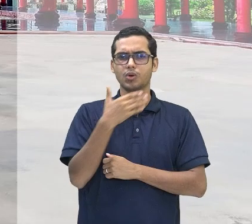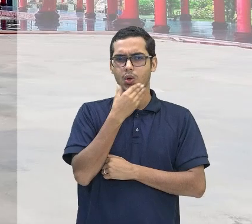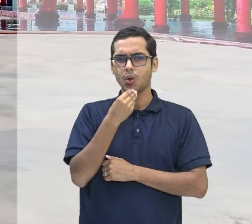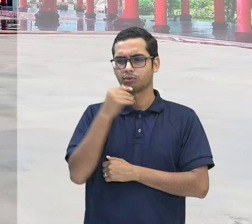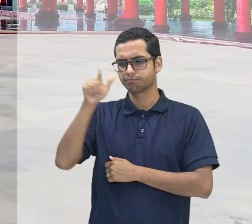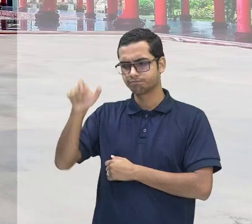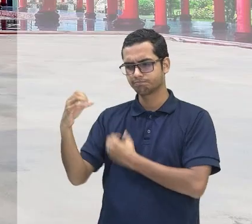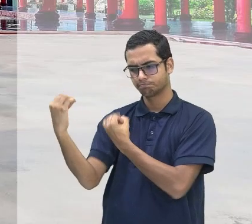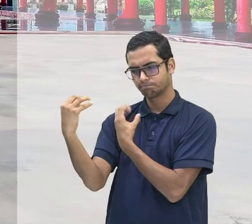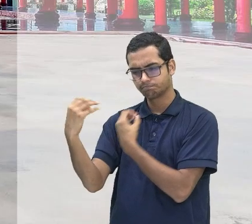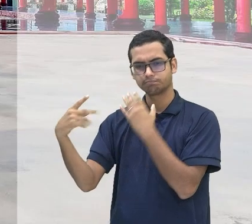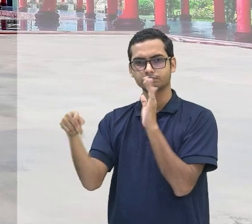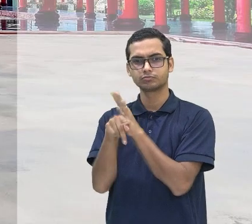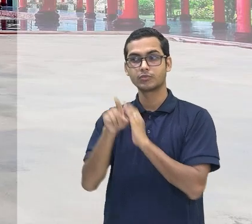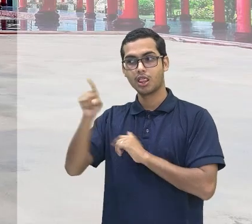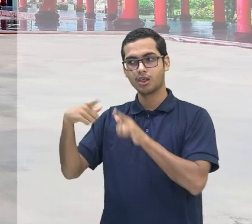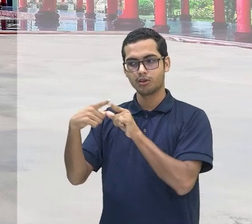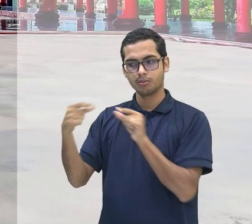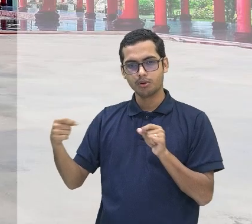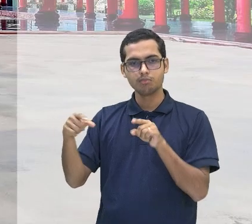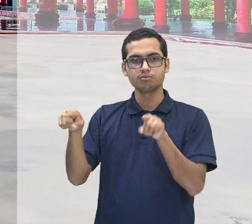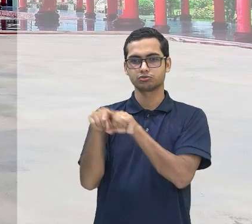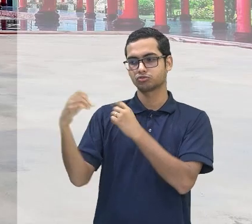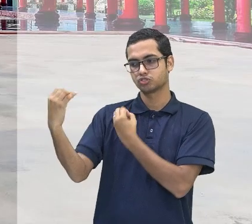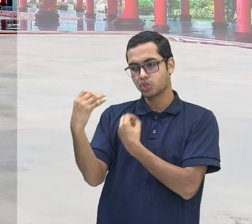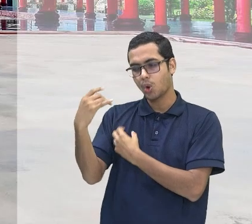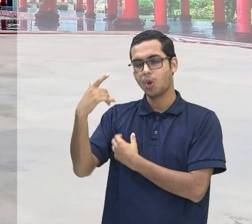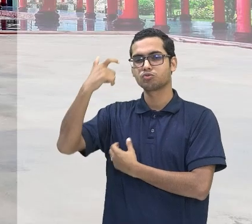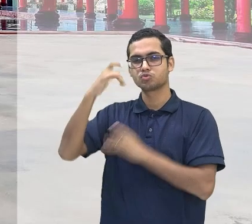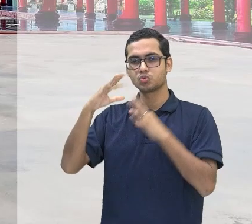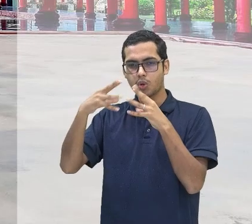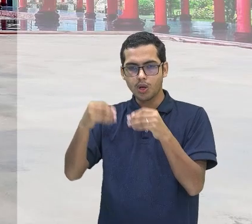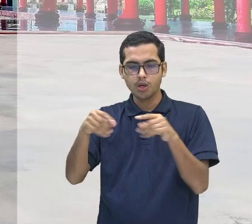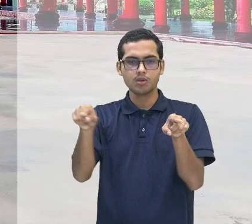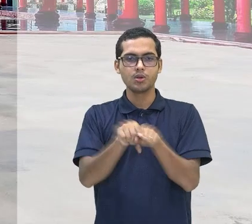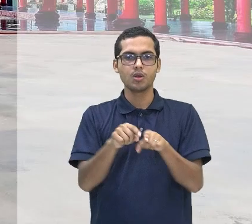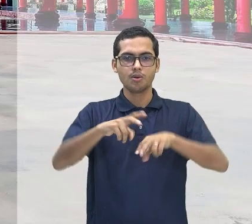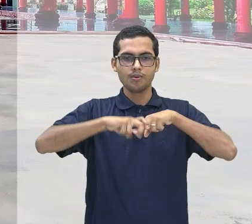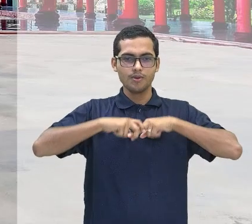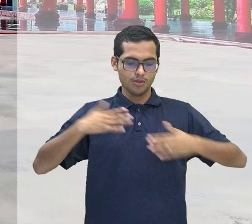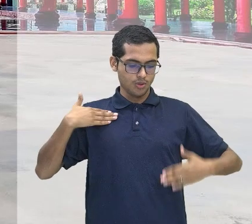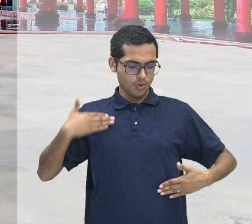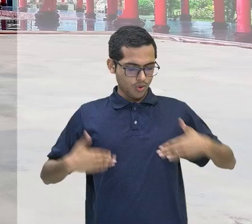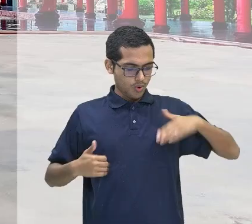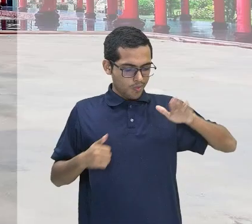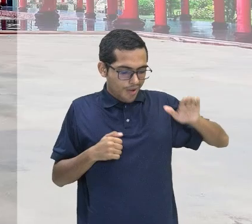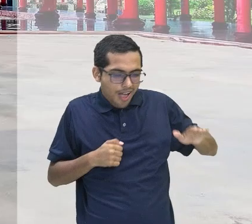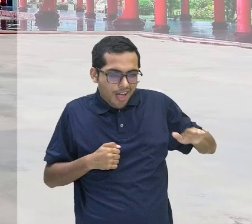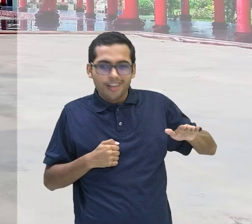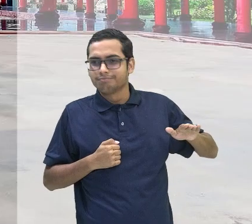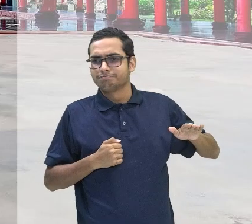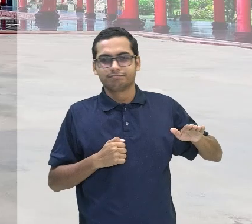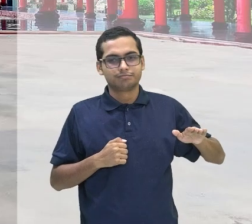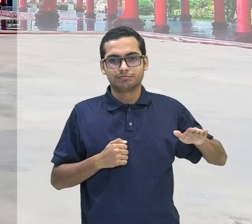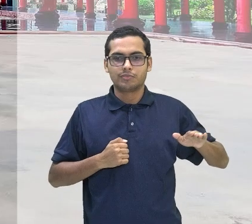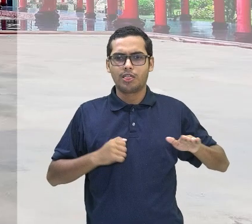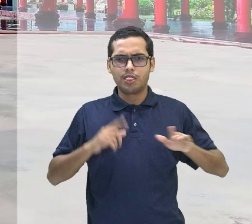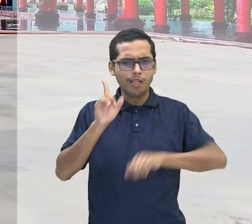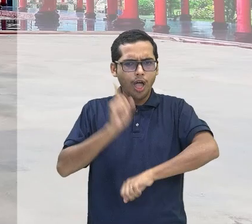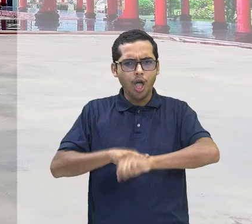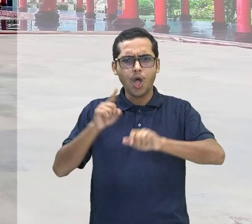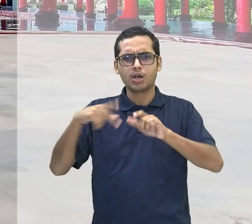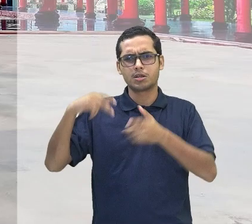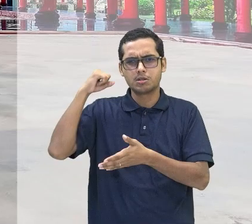Maeda e por conta do seu porte físico ele acabava não se sobressaindo nas lutas e por isso ele fez